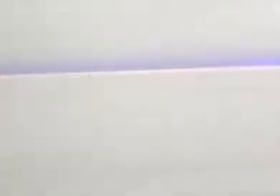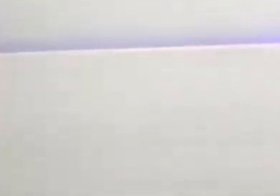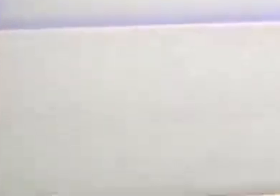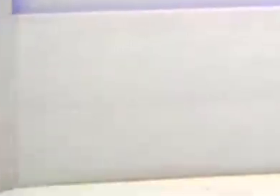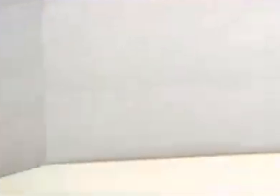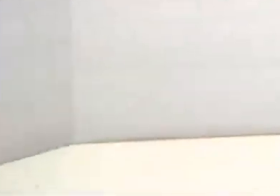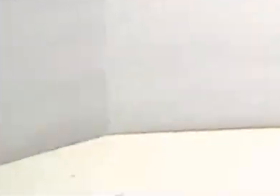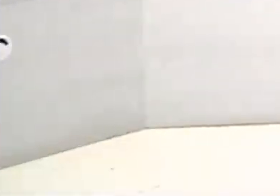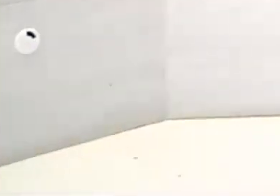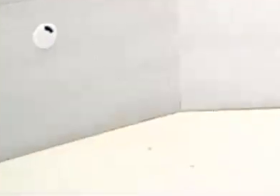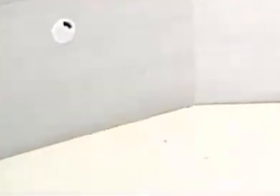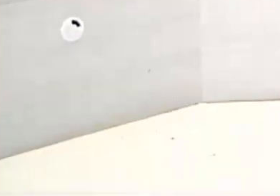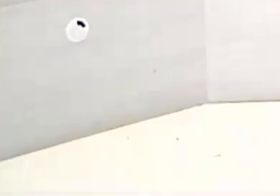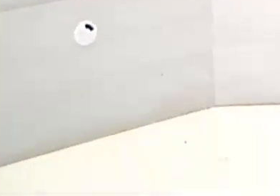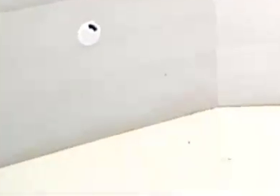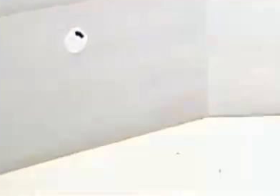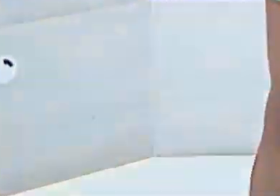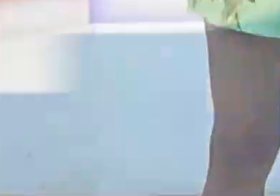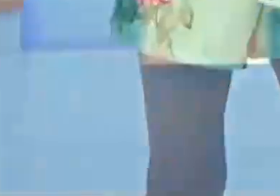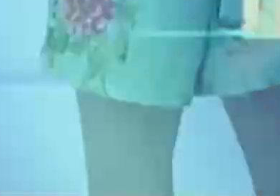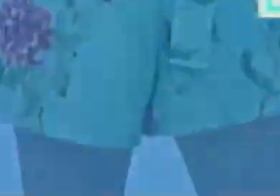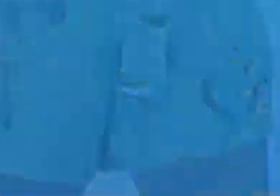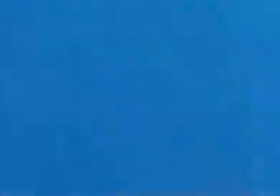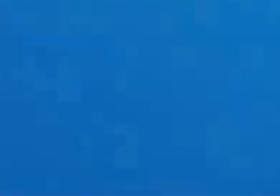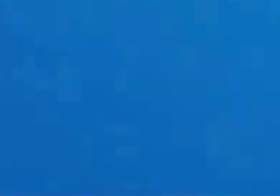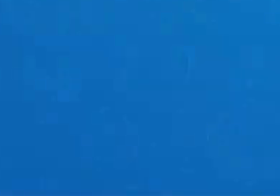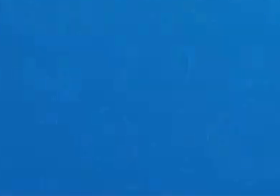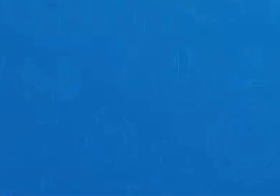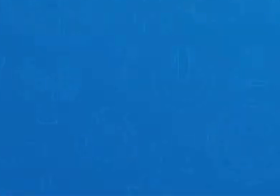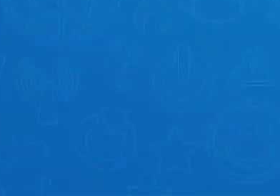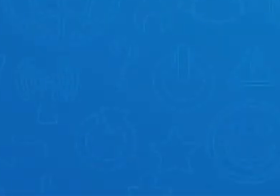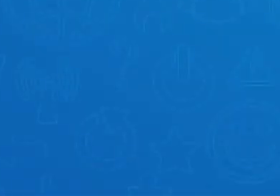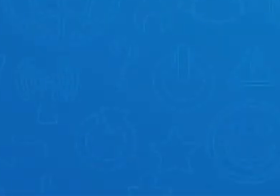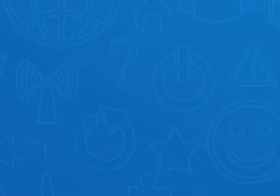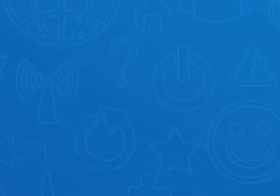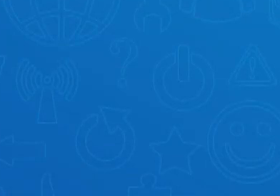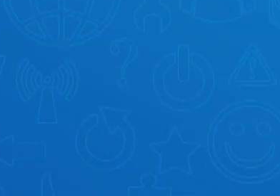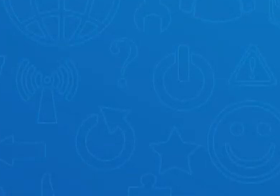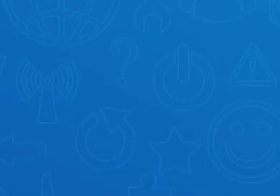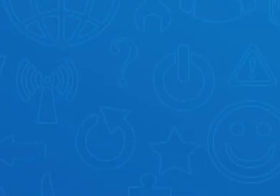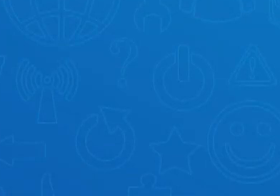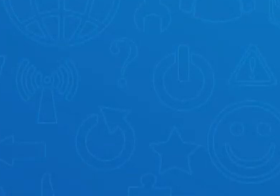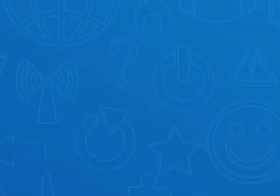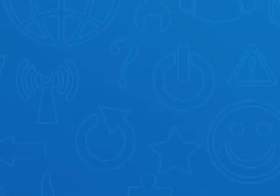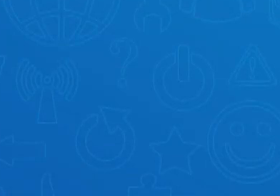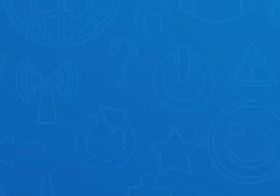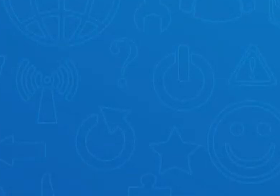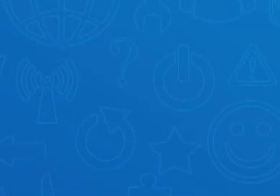sobe deslizando. E pra te provocar, eu faço tudo te olhando. Desço deslizando, subo